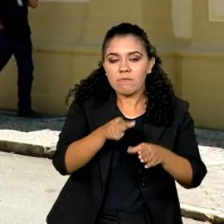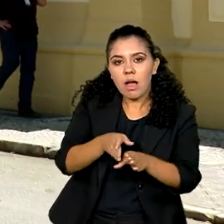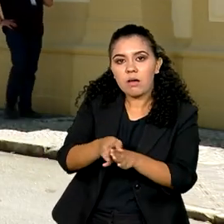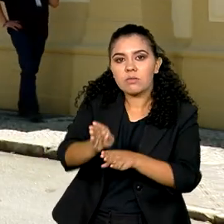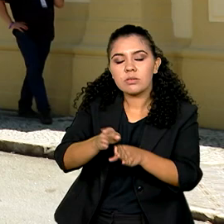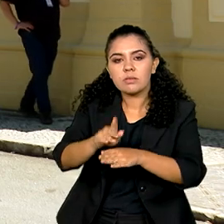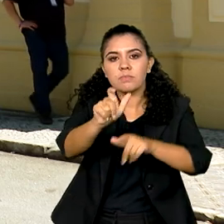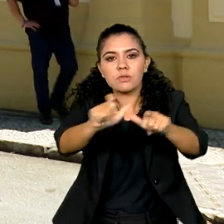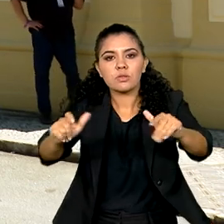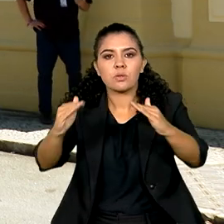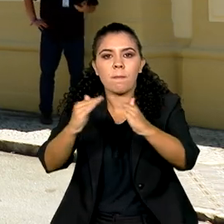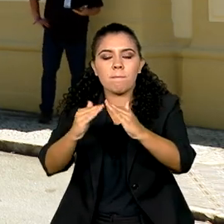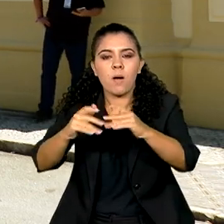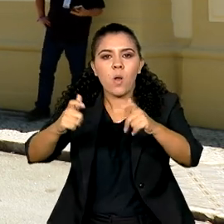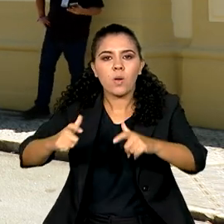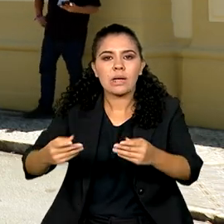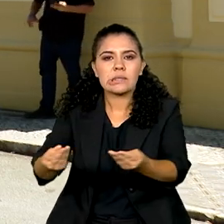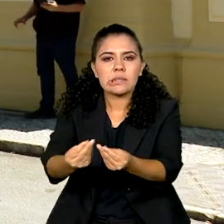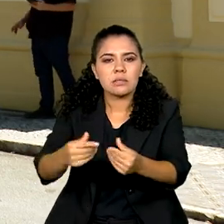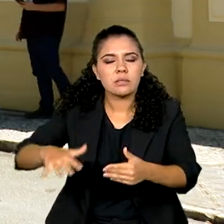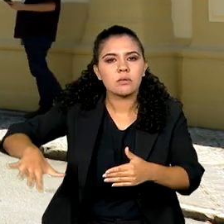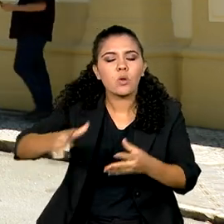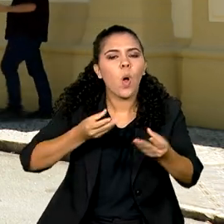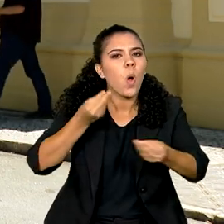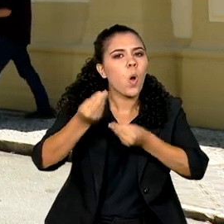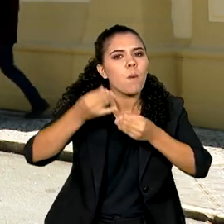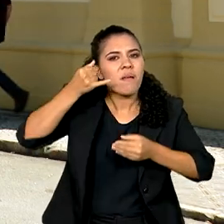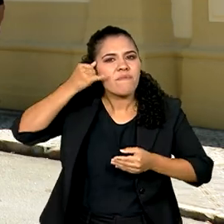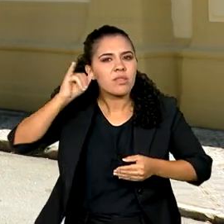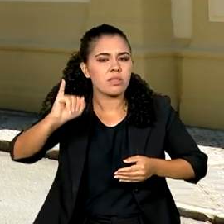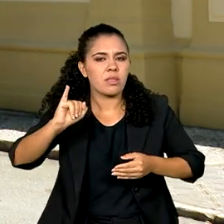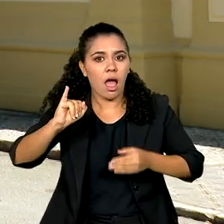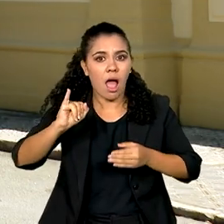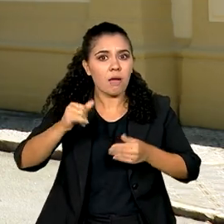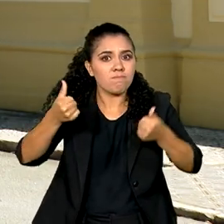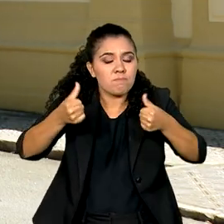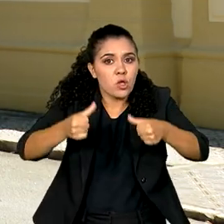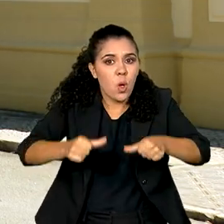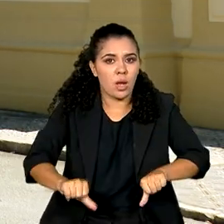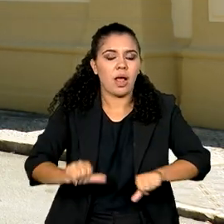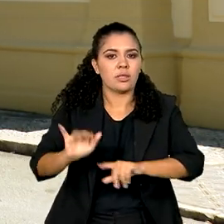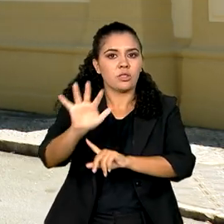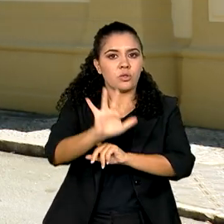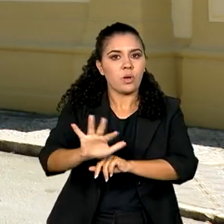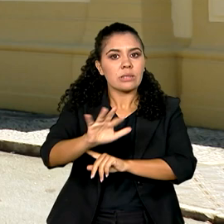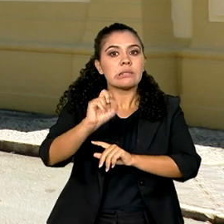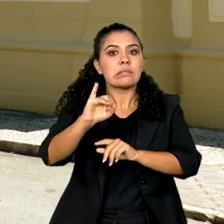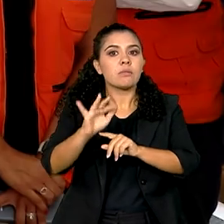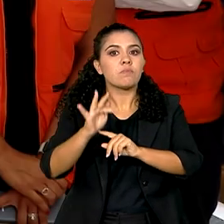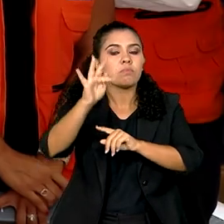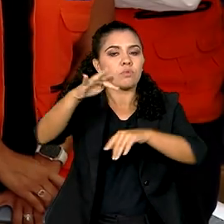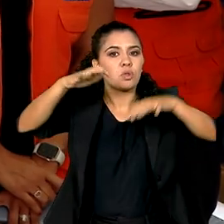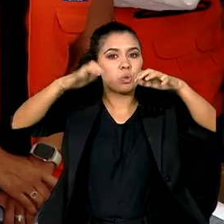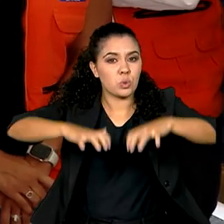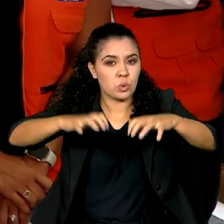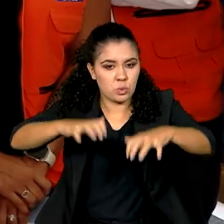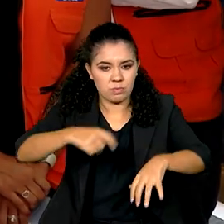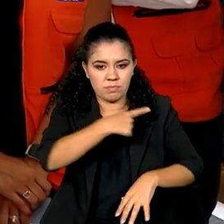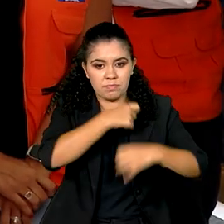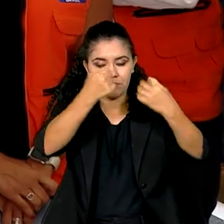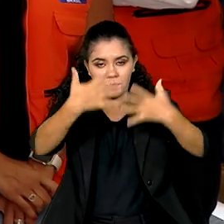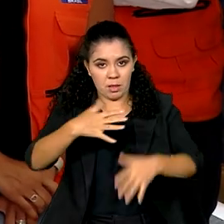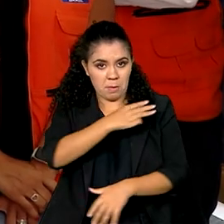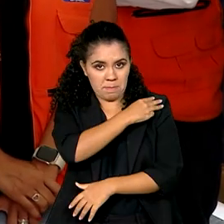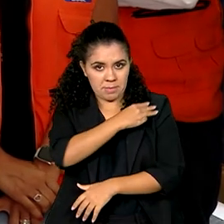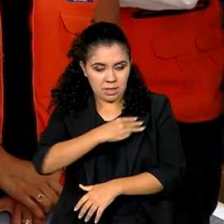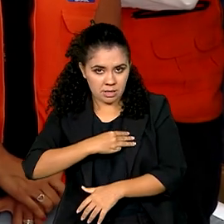áreas sensíveis, com informações sobre como evitar o agravamento do problema quando vierem as próximas chuvas. O ministro da